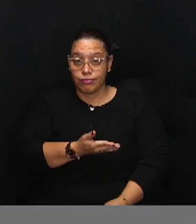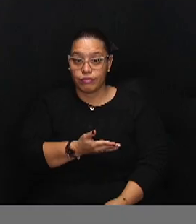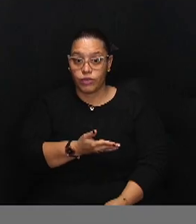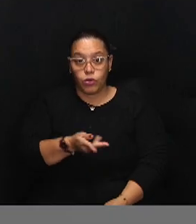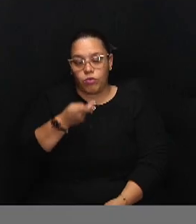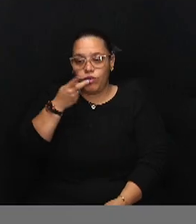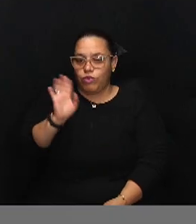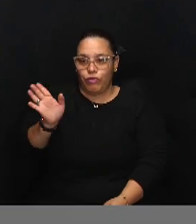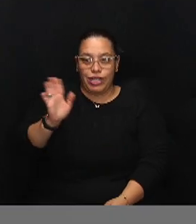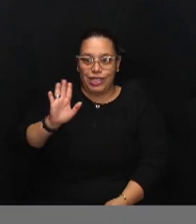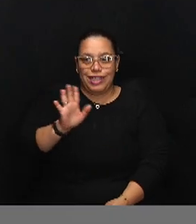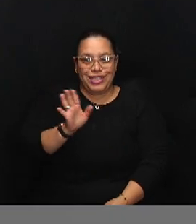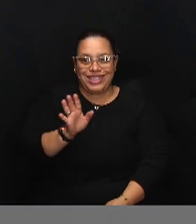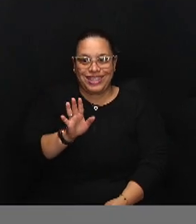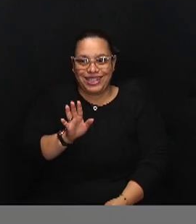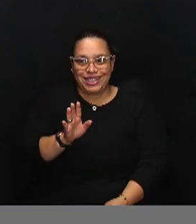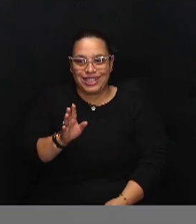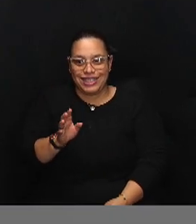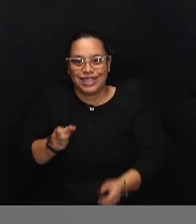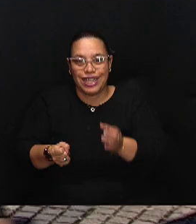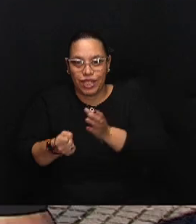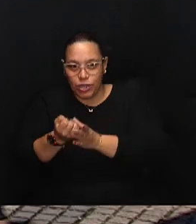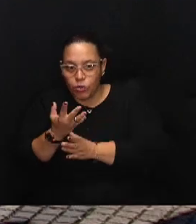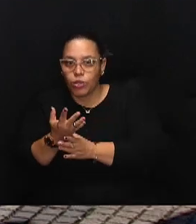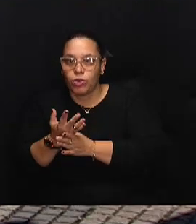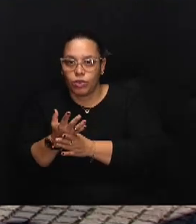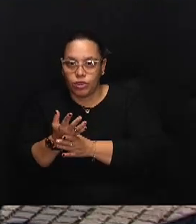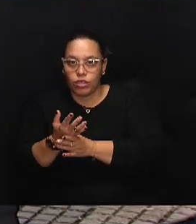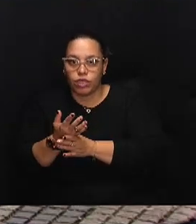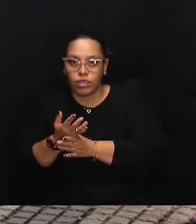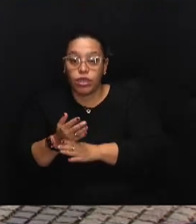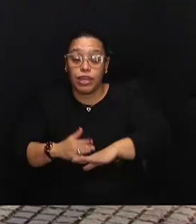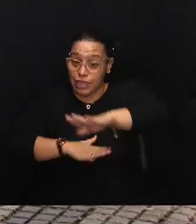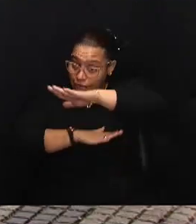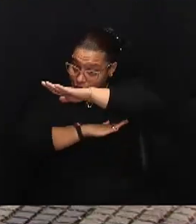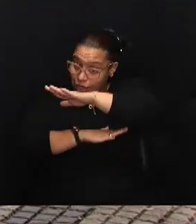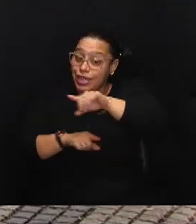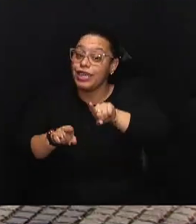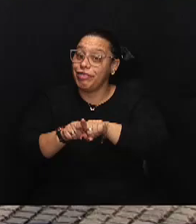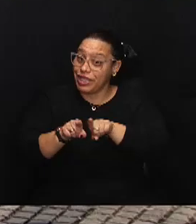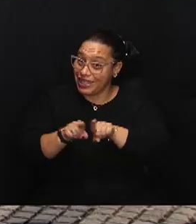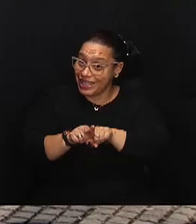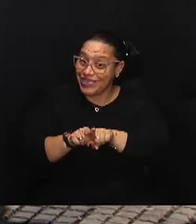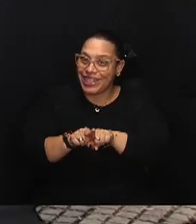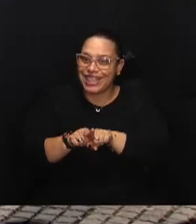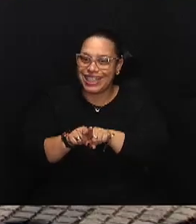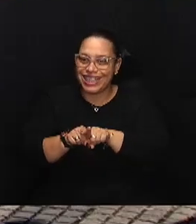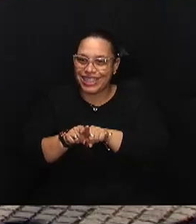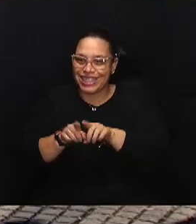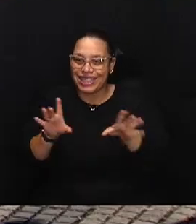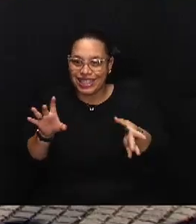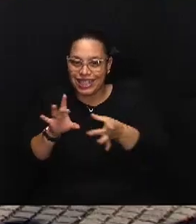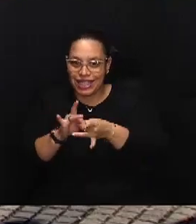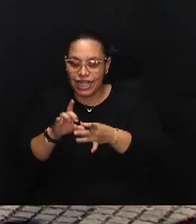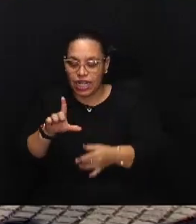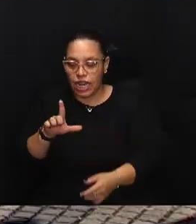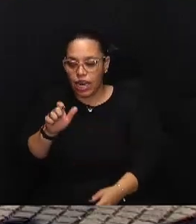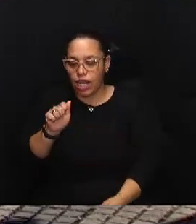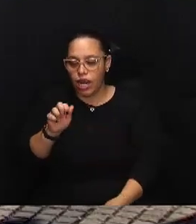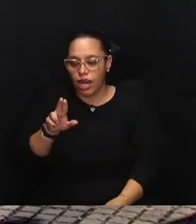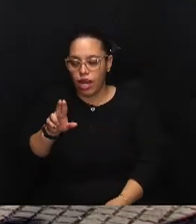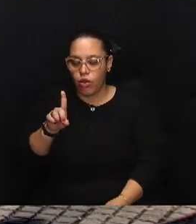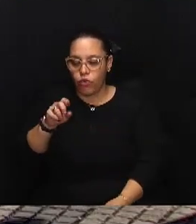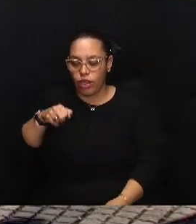dar o spoiler. Já veio uma surpresa da Câmara dos Vereadores também, ligada à dona Laudelina. Quer dizer,